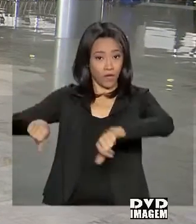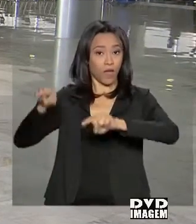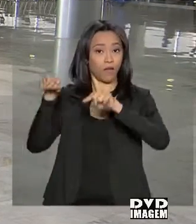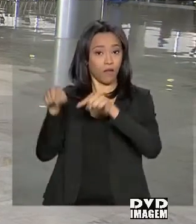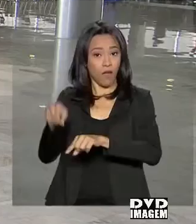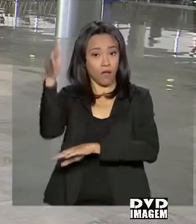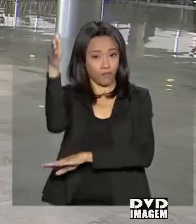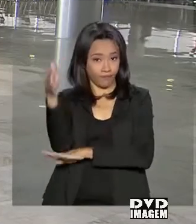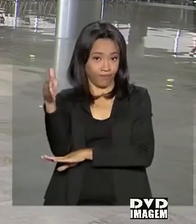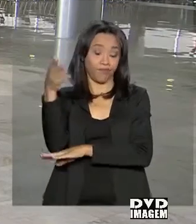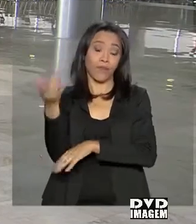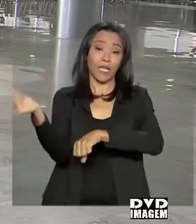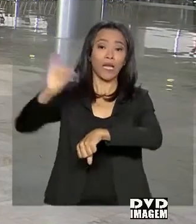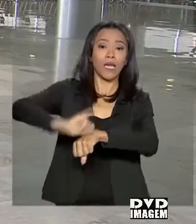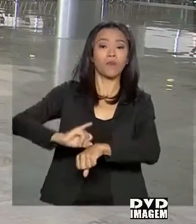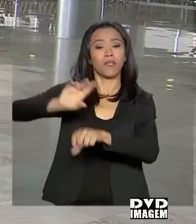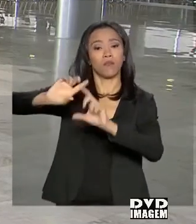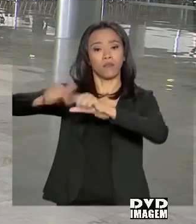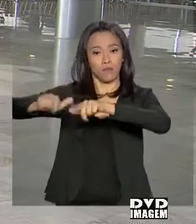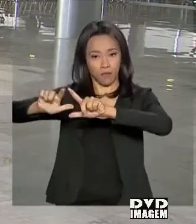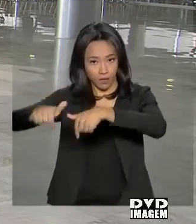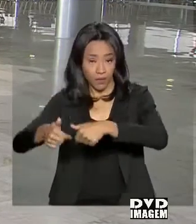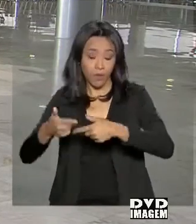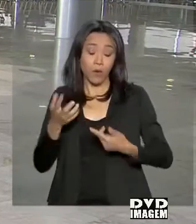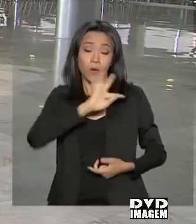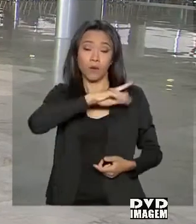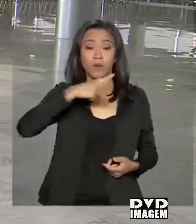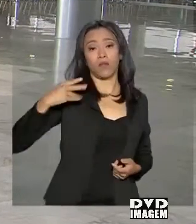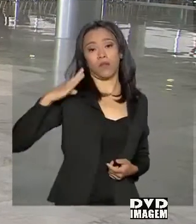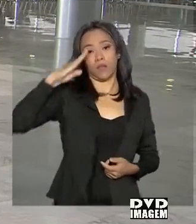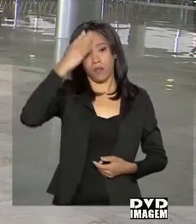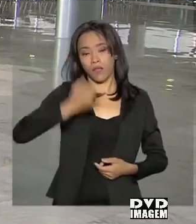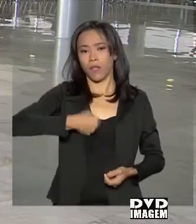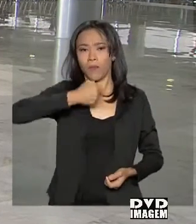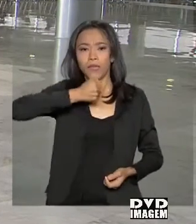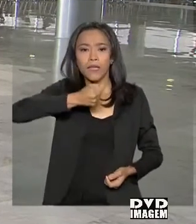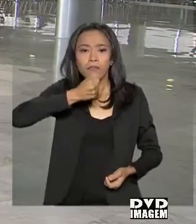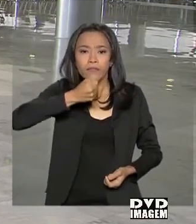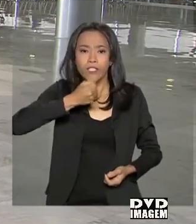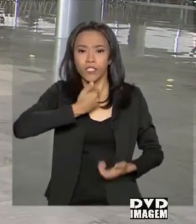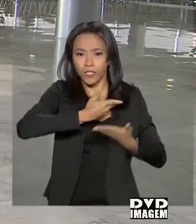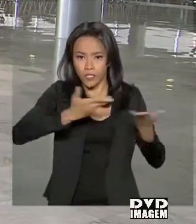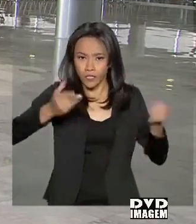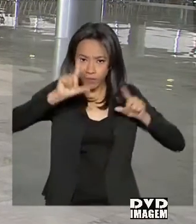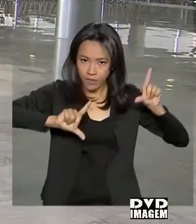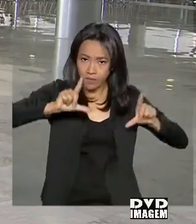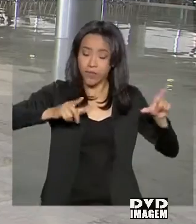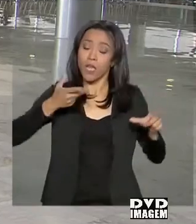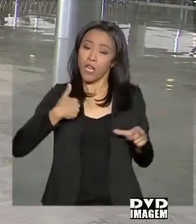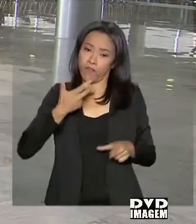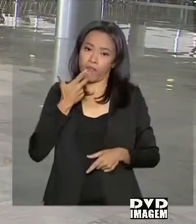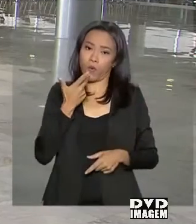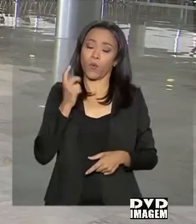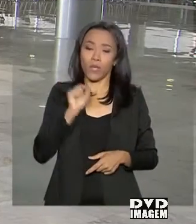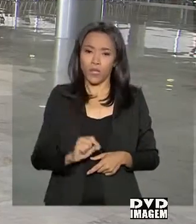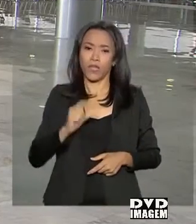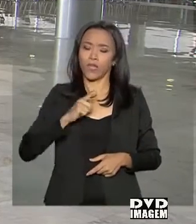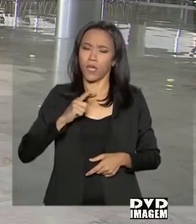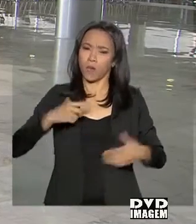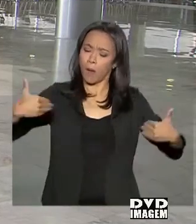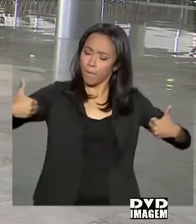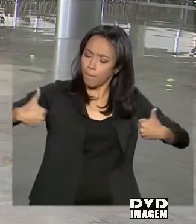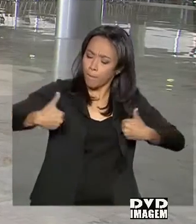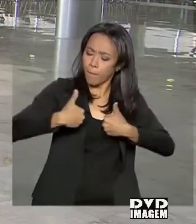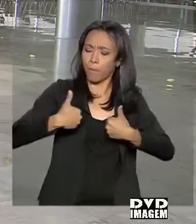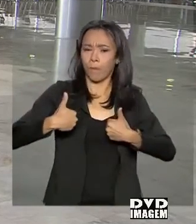hospedada em Jerusalém, o presidente Jair Bolsonaro falou com a imprensa. Ele afirmou que o Brasil tem uma relação próxima